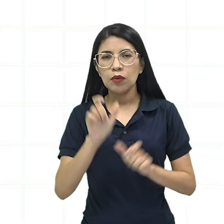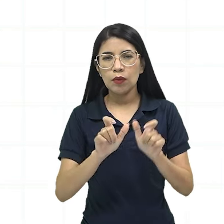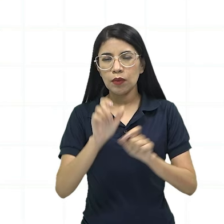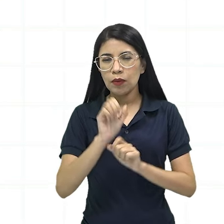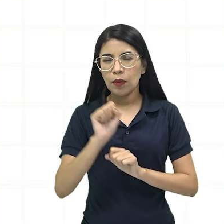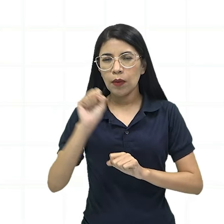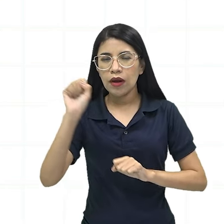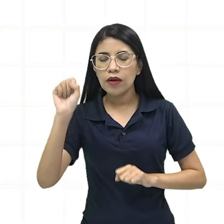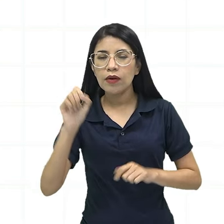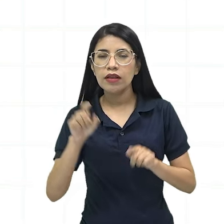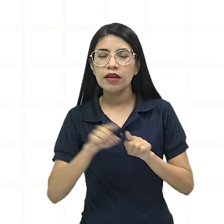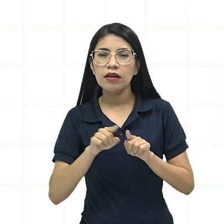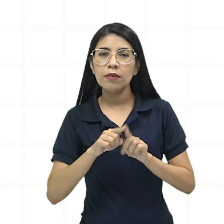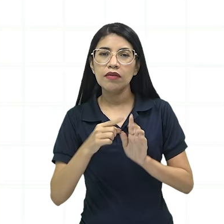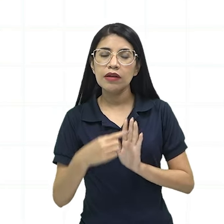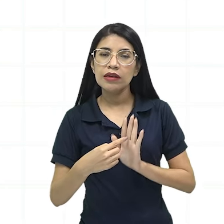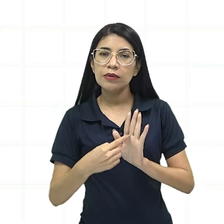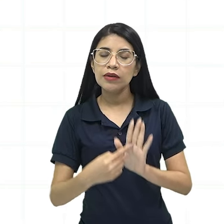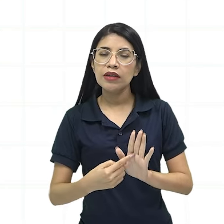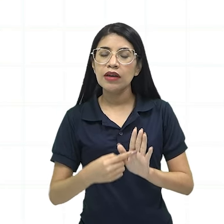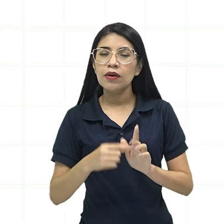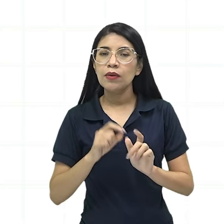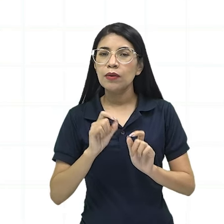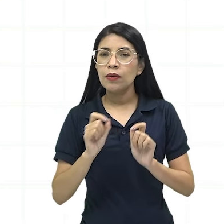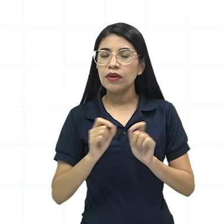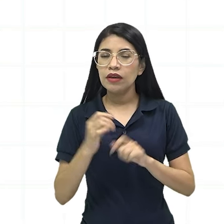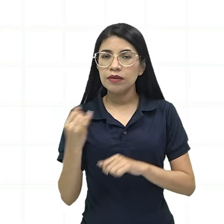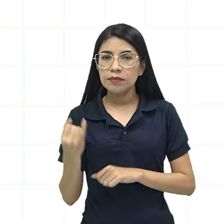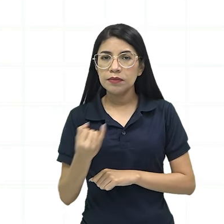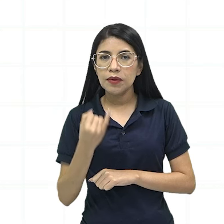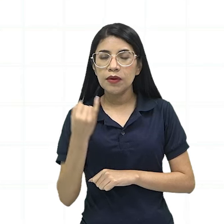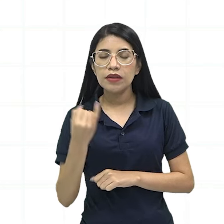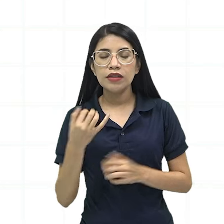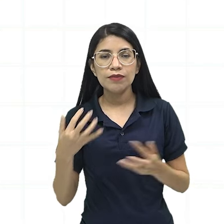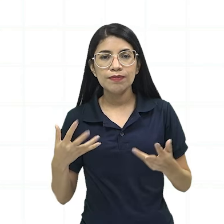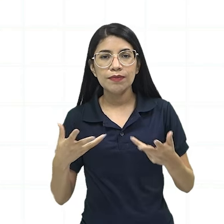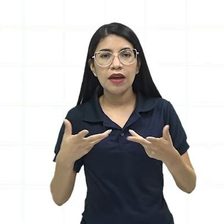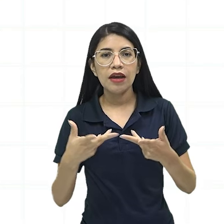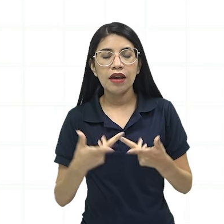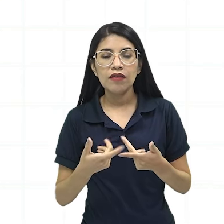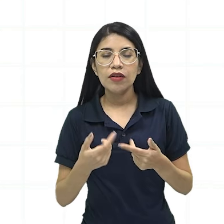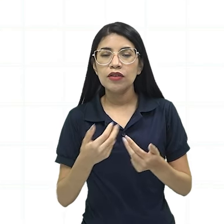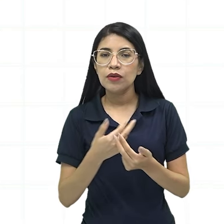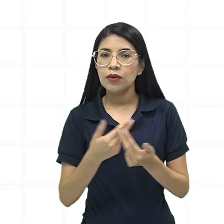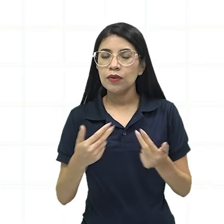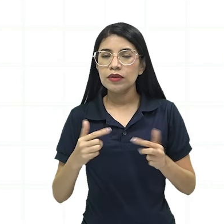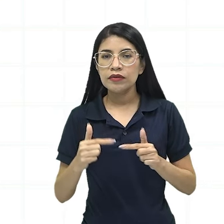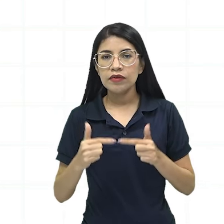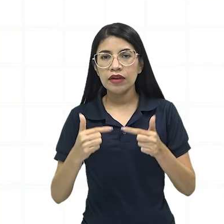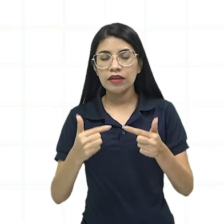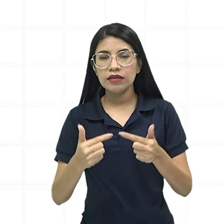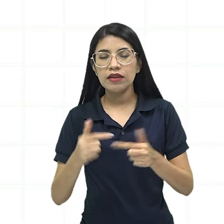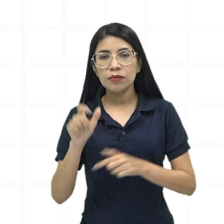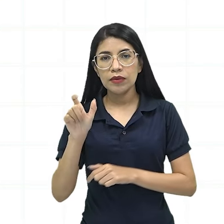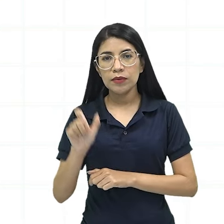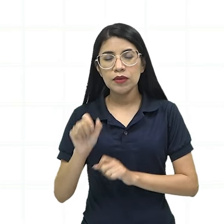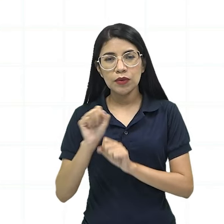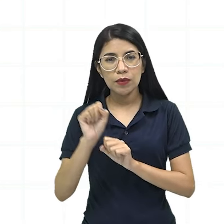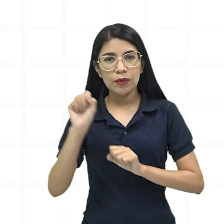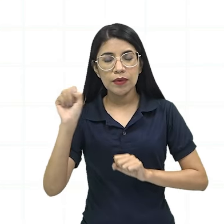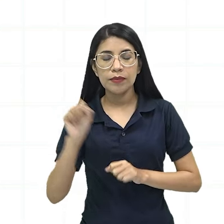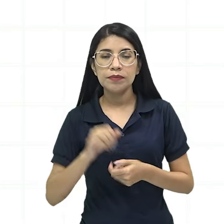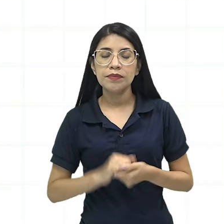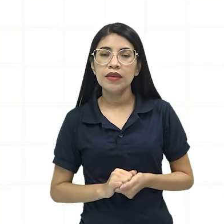vai mostrar o que ele de grande, de fantástico ele realizou. E esse